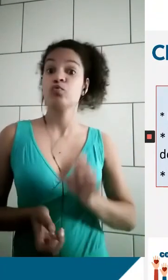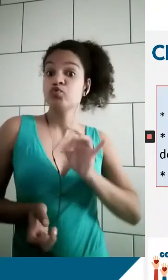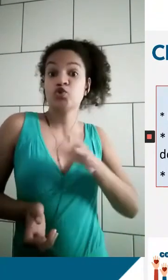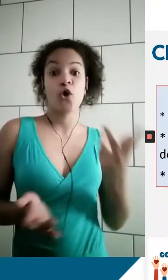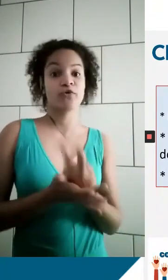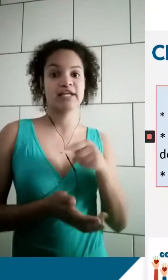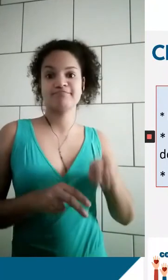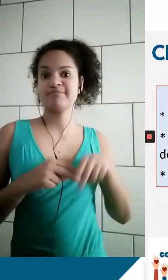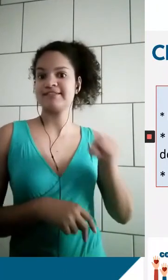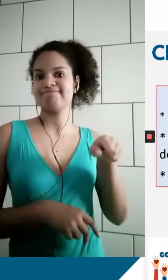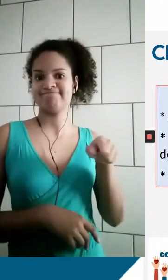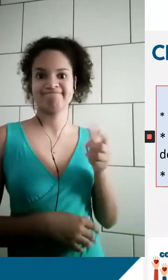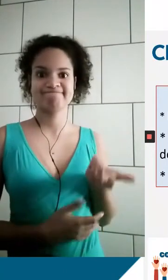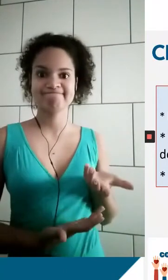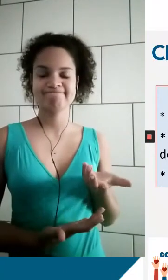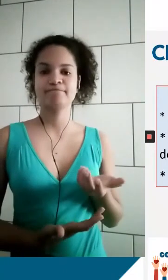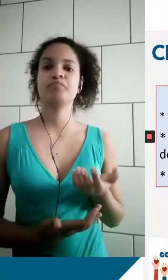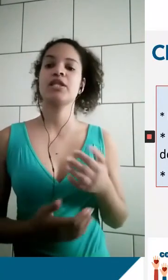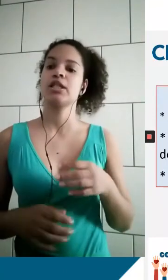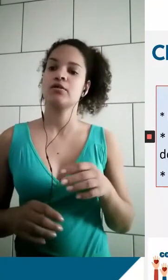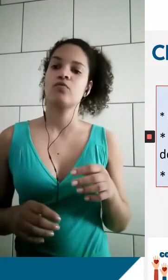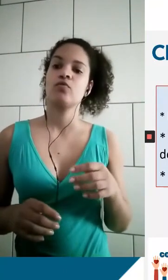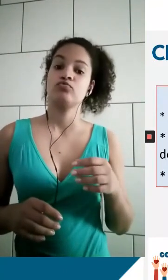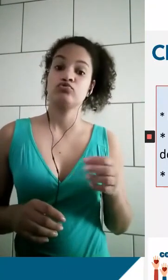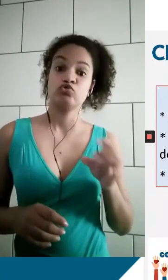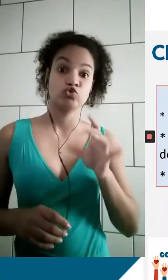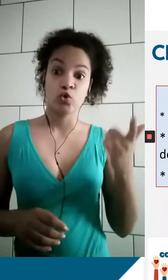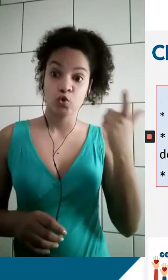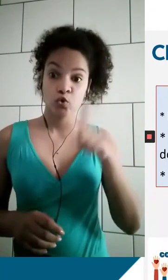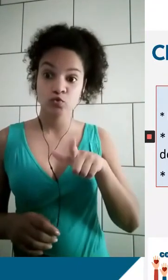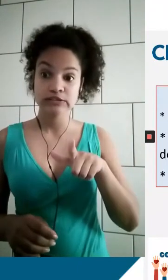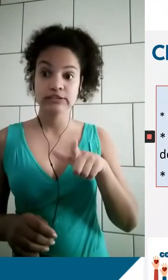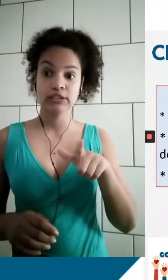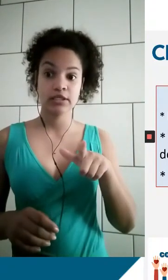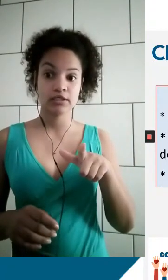só ocorrem e só conseguem serem realizadas e manterem